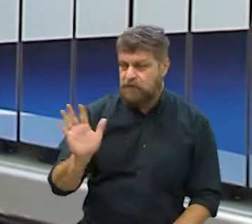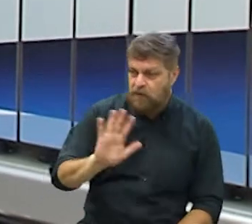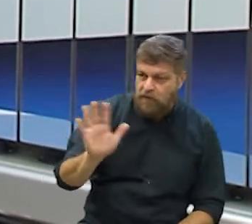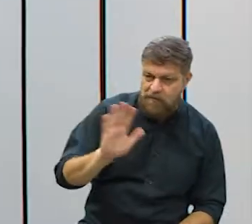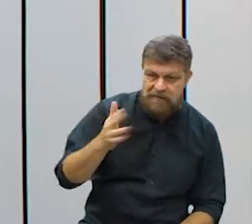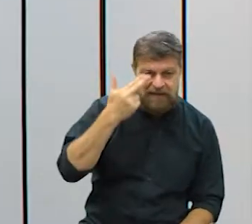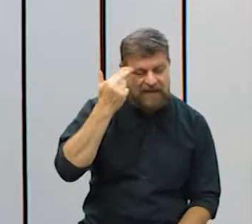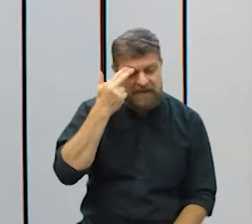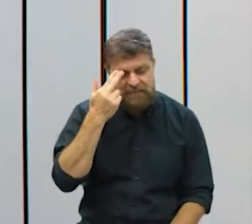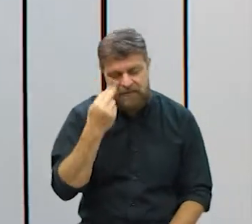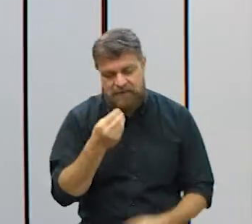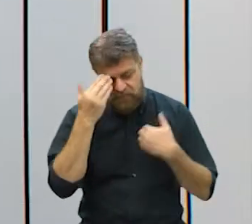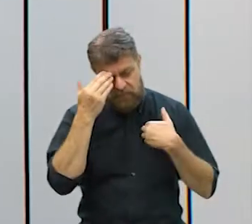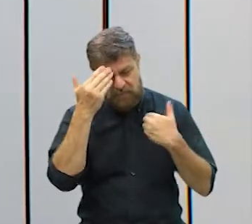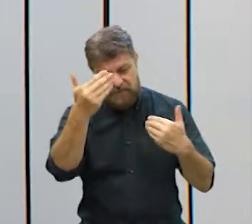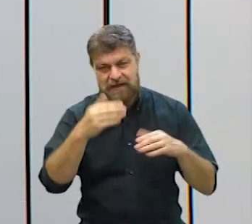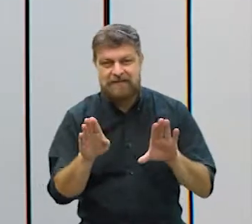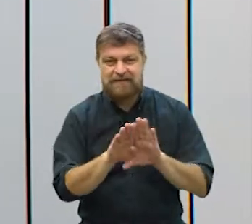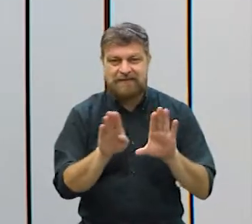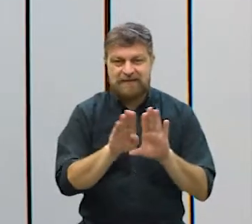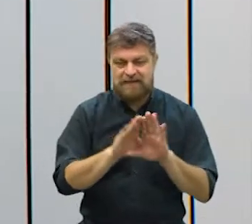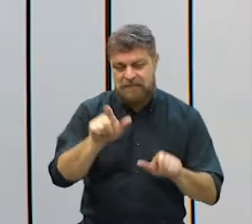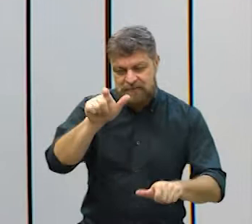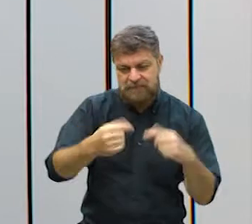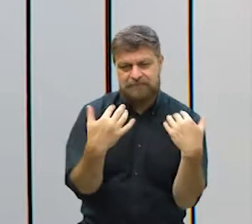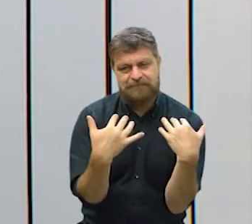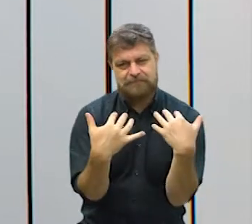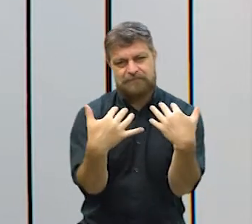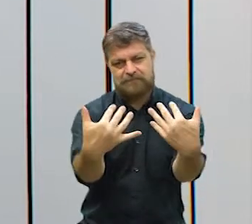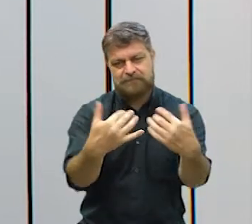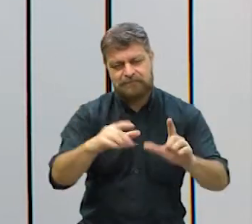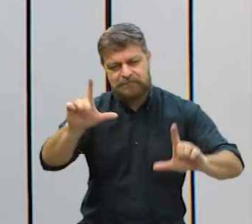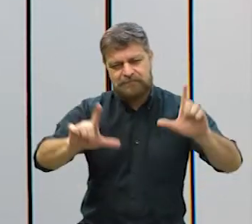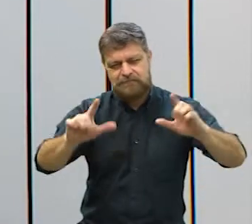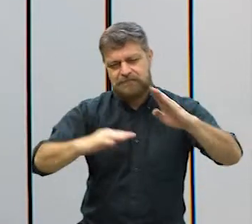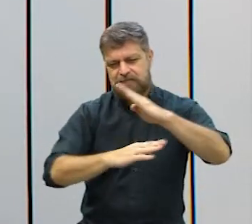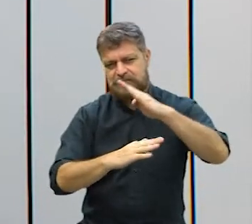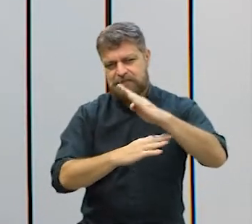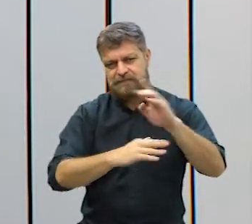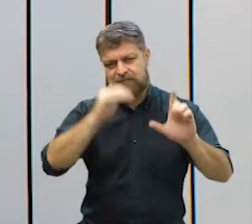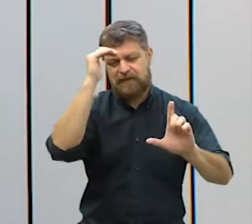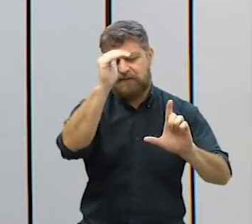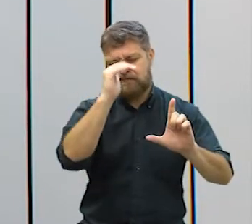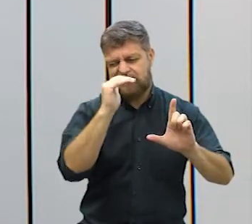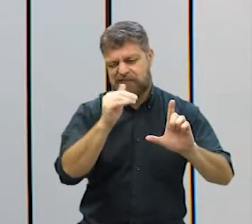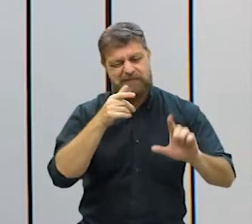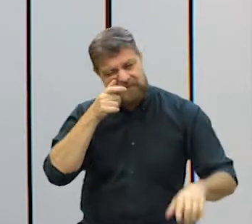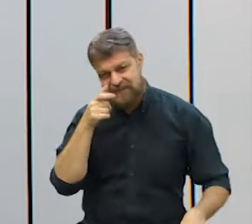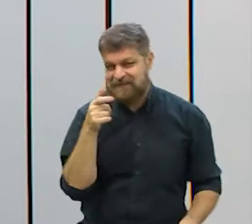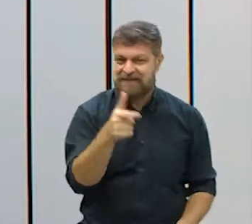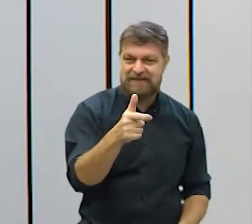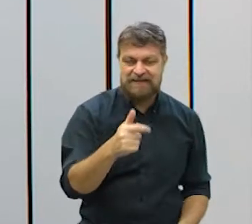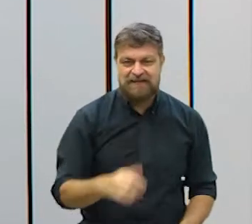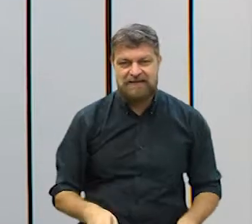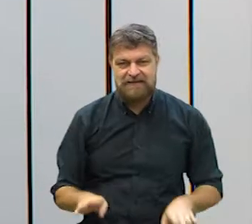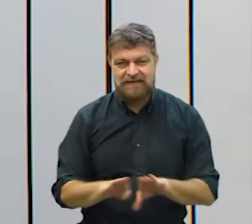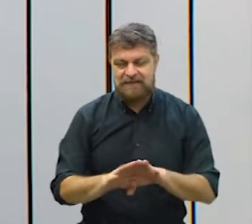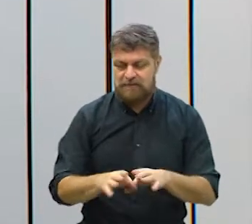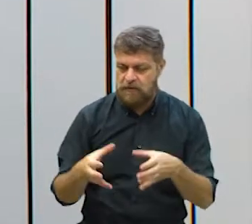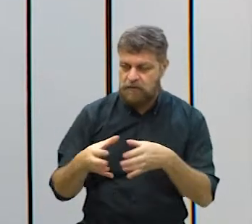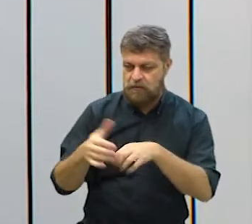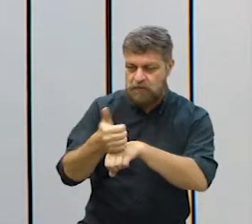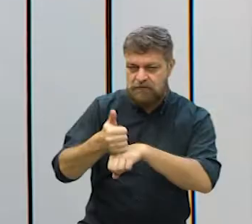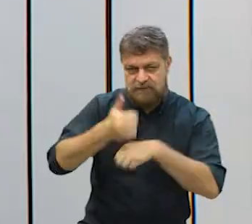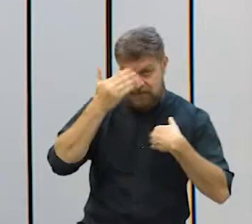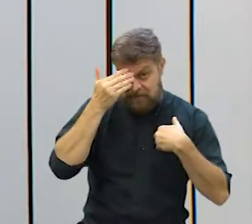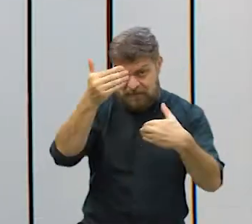Ordem. Olá, Gabriel, muito obrigado. Agradeço também a todo o público que nos assiste através das programações aqui da TV Câmara.